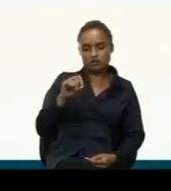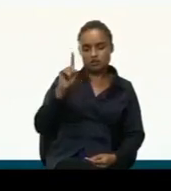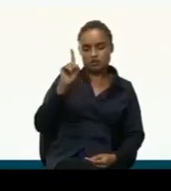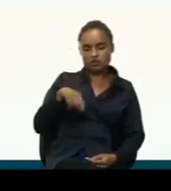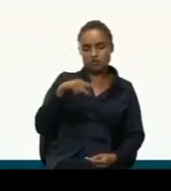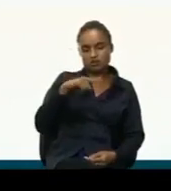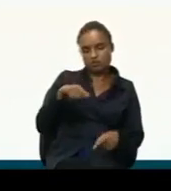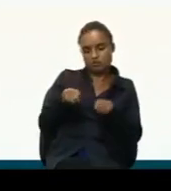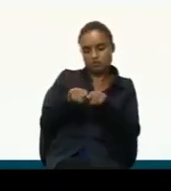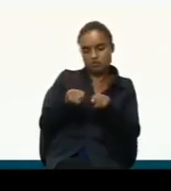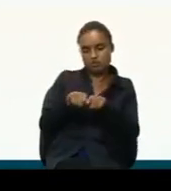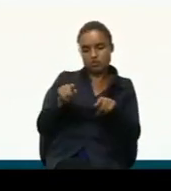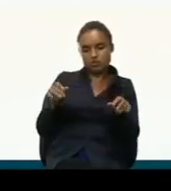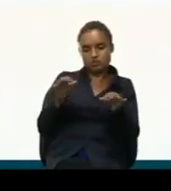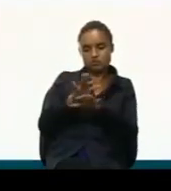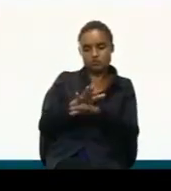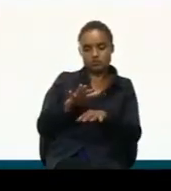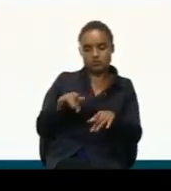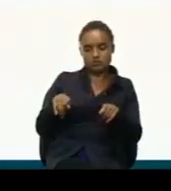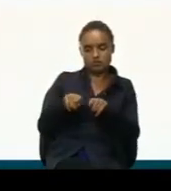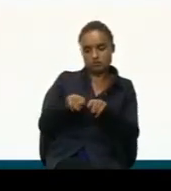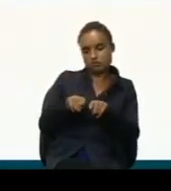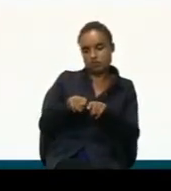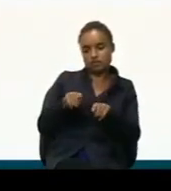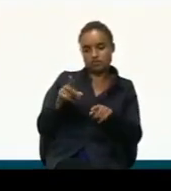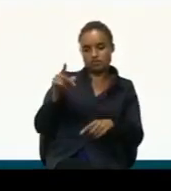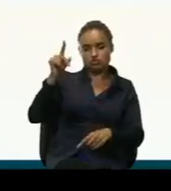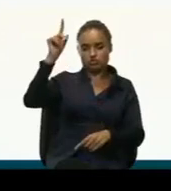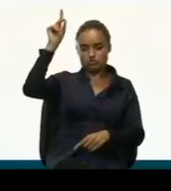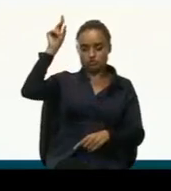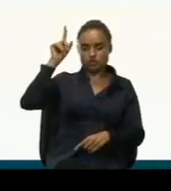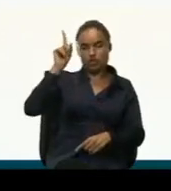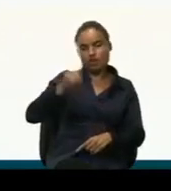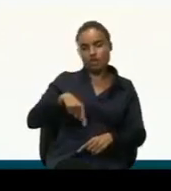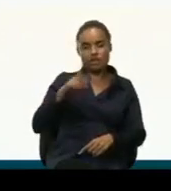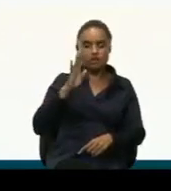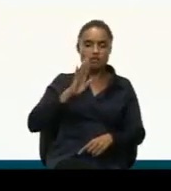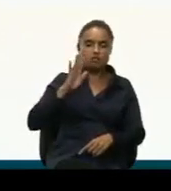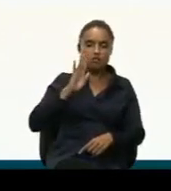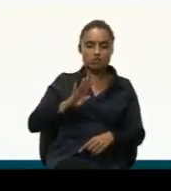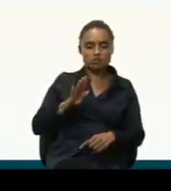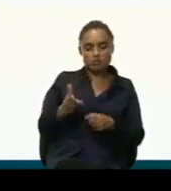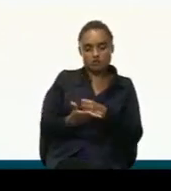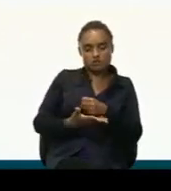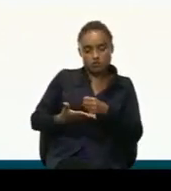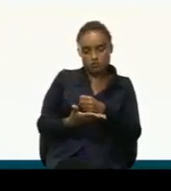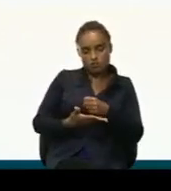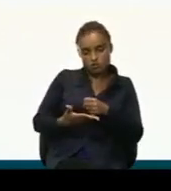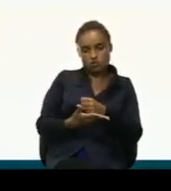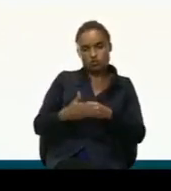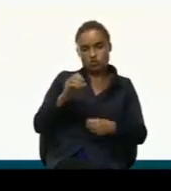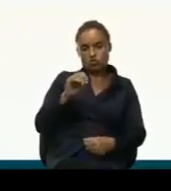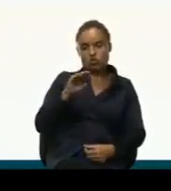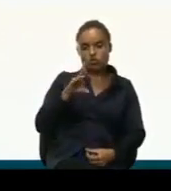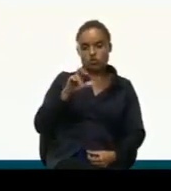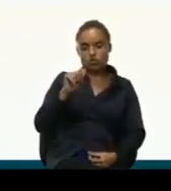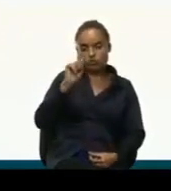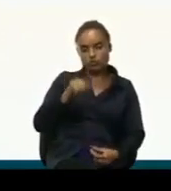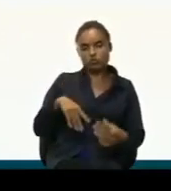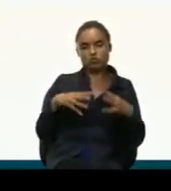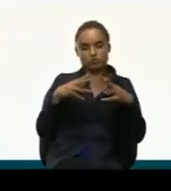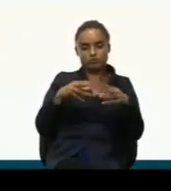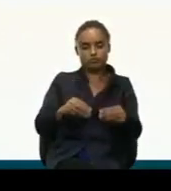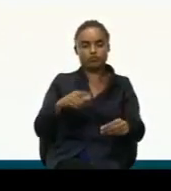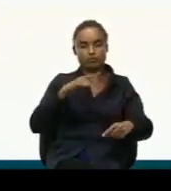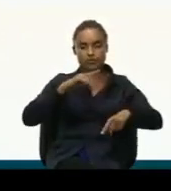aqui é a antiga, tá bom? Essa daqui é mais legal, porque o coração da obra estava aqui. Então, a gente tem todo o